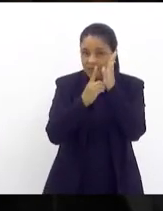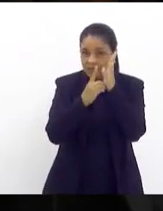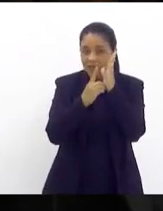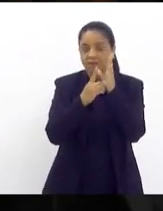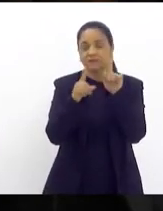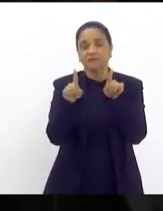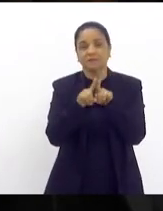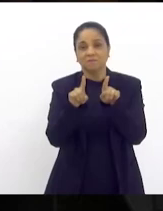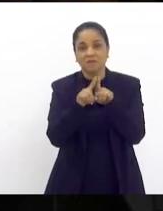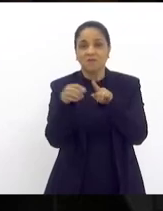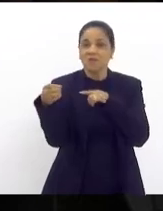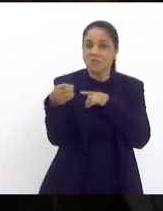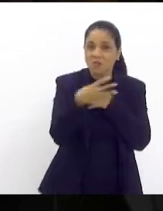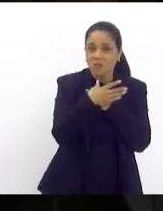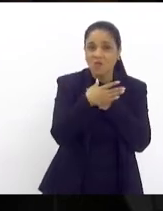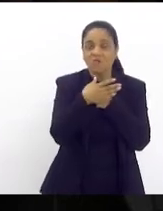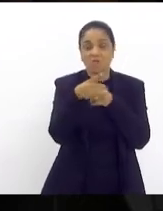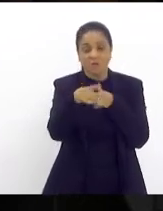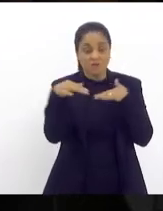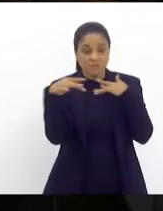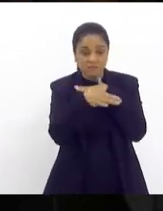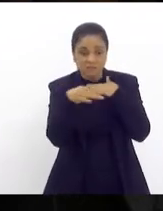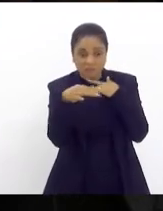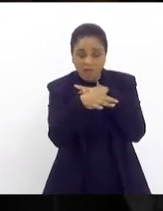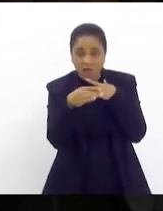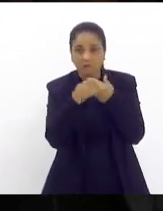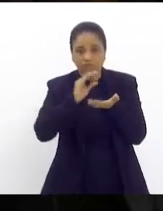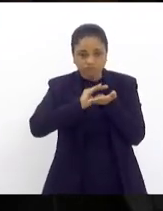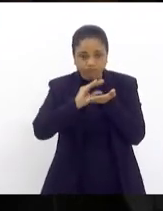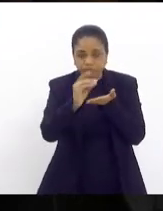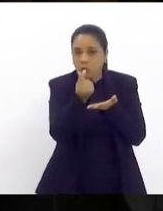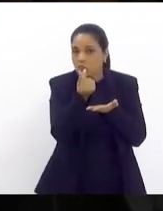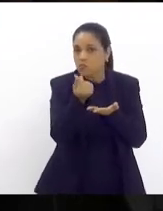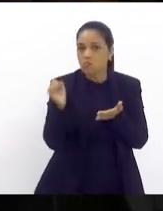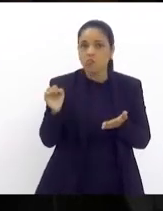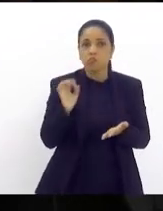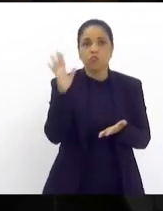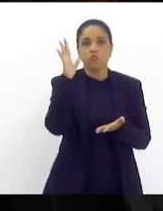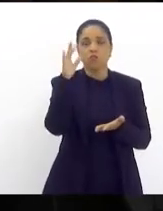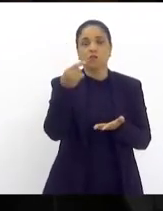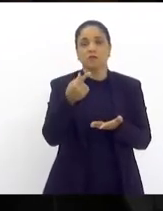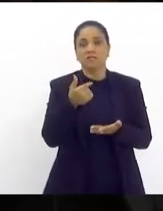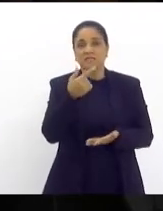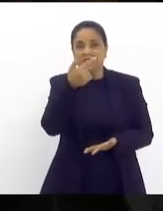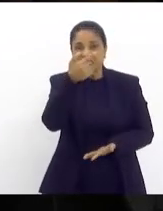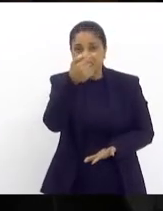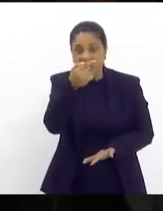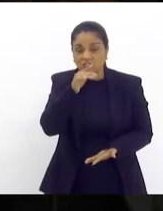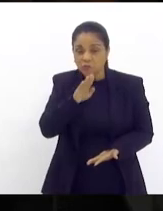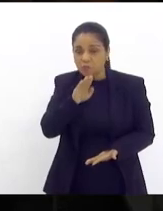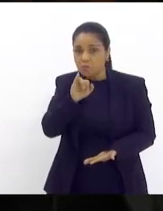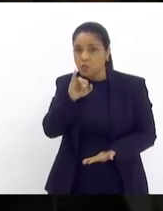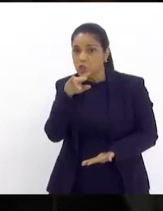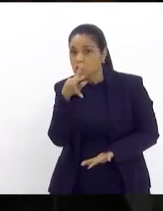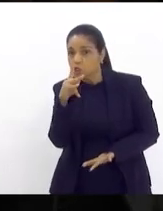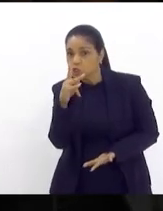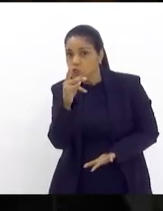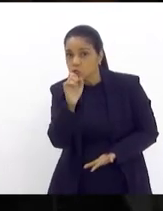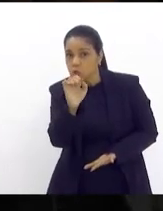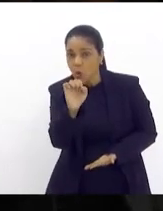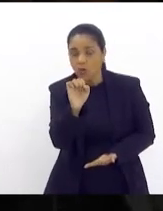que não faz jus ao orçamento que tem uma cidade rica com orçamento de 7 bilhões e meio